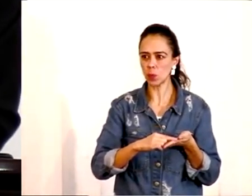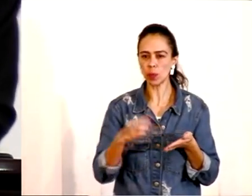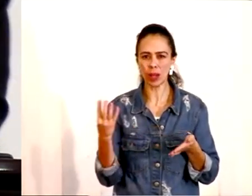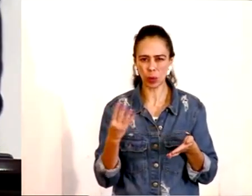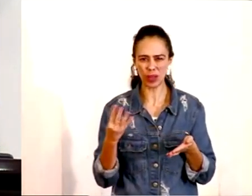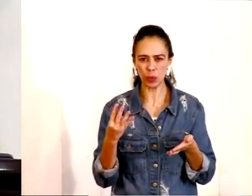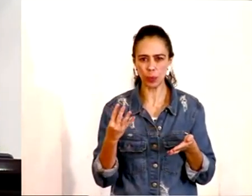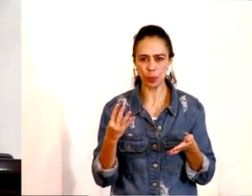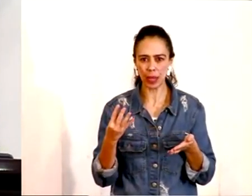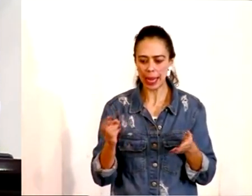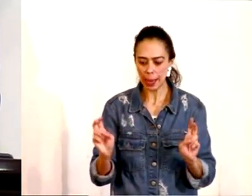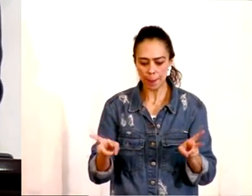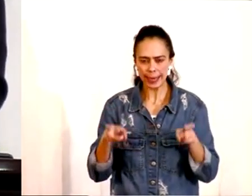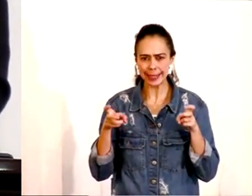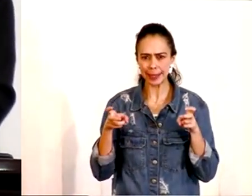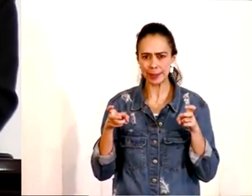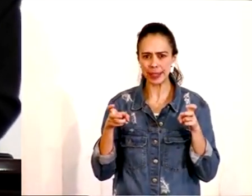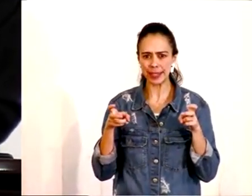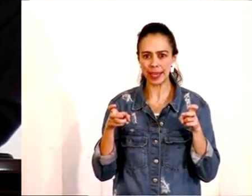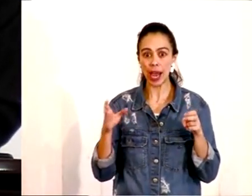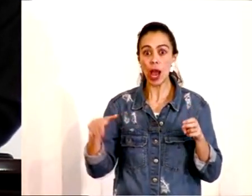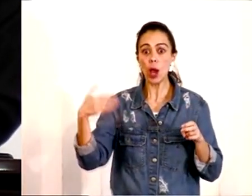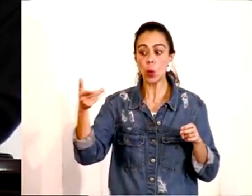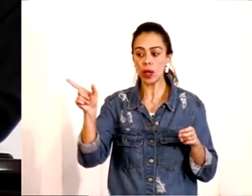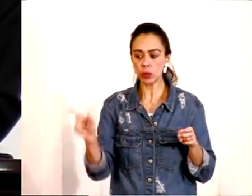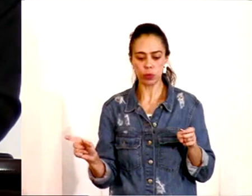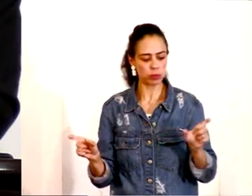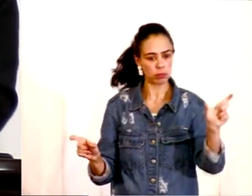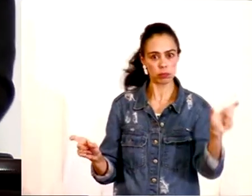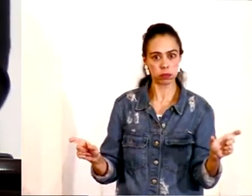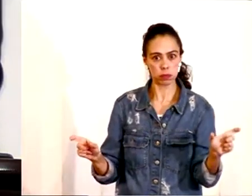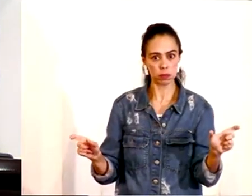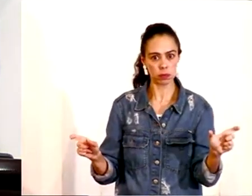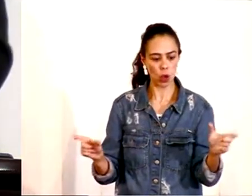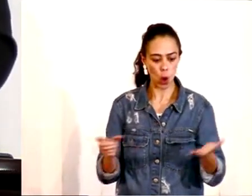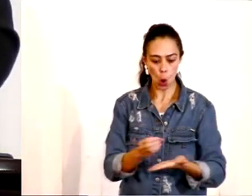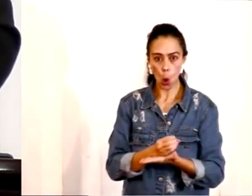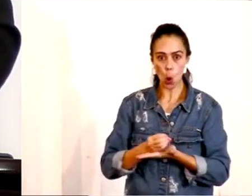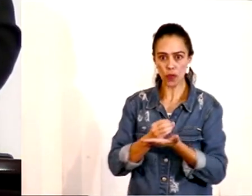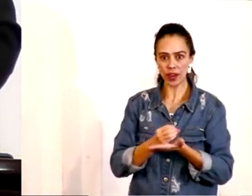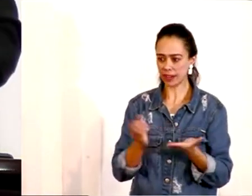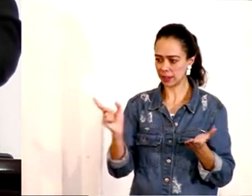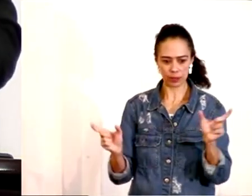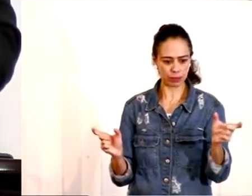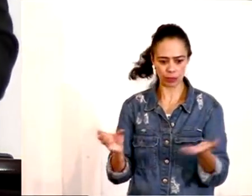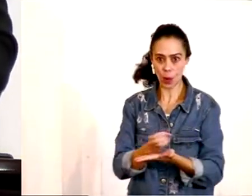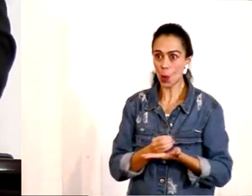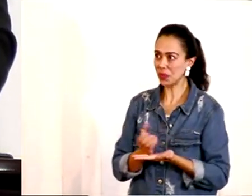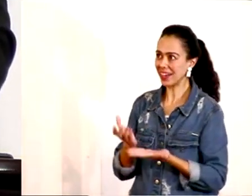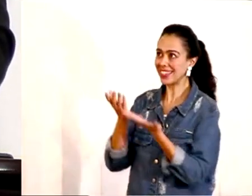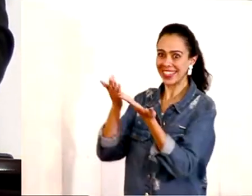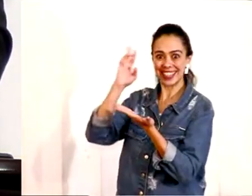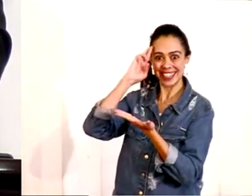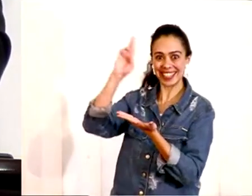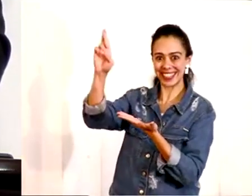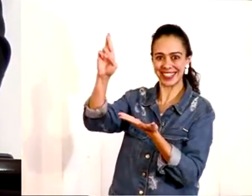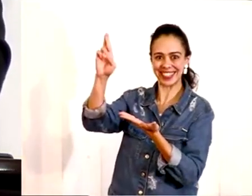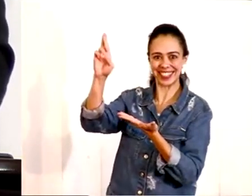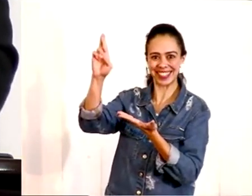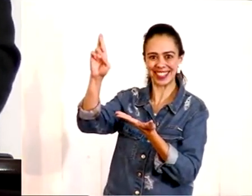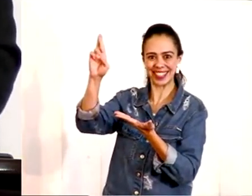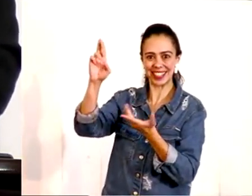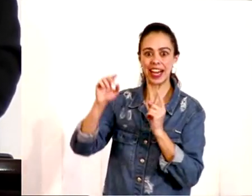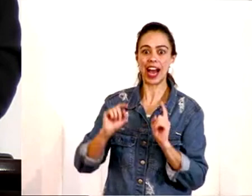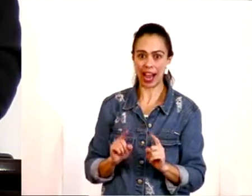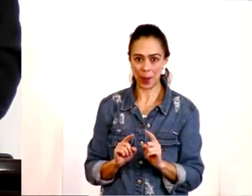aconteceu que no fim dos tempos trouxe Caim do fruto da terra uma oferta ao Senhor. Abel, por sua vez, trouxe